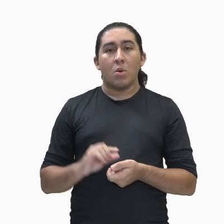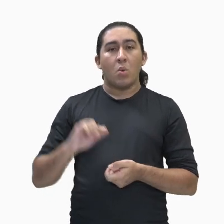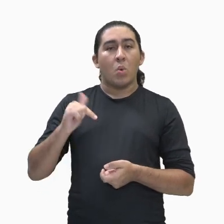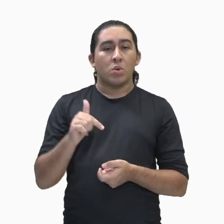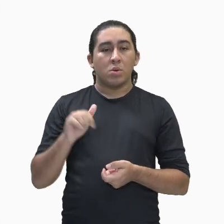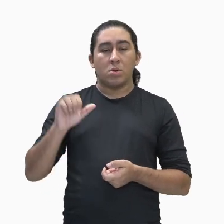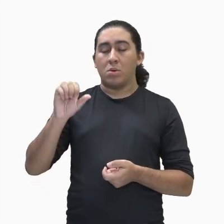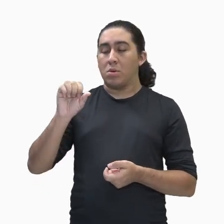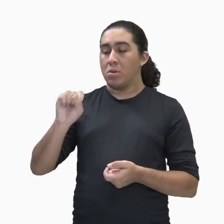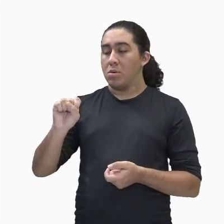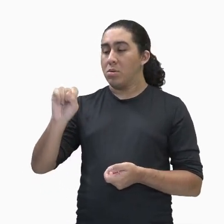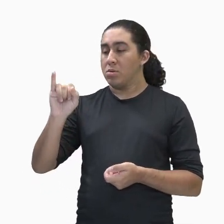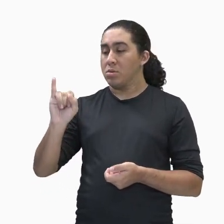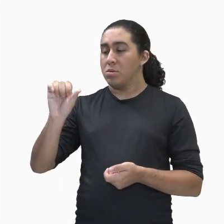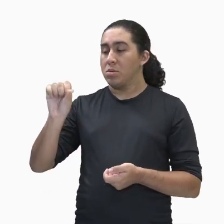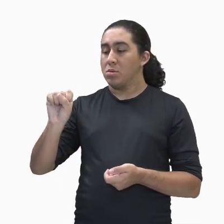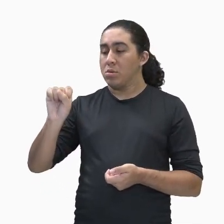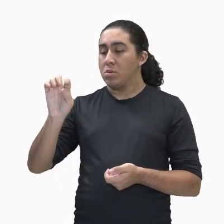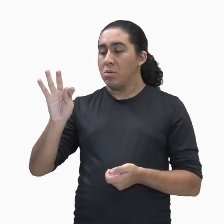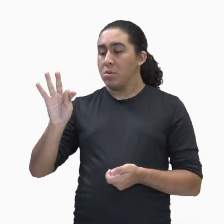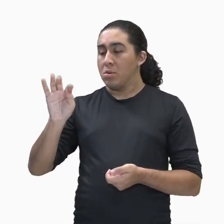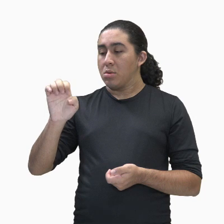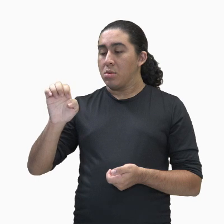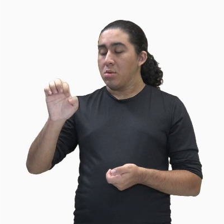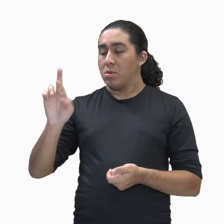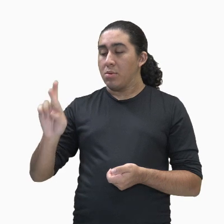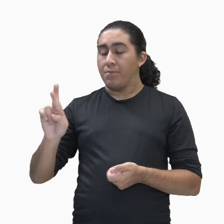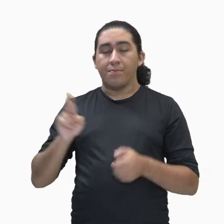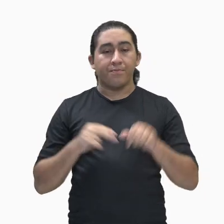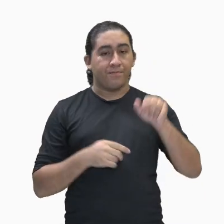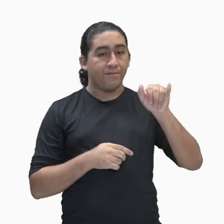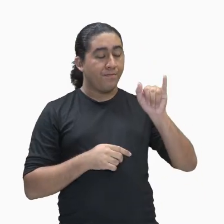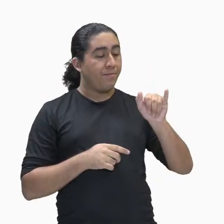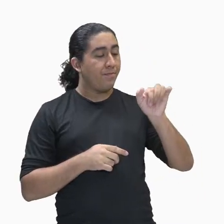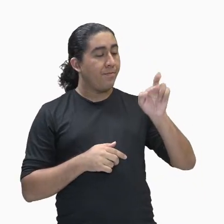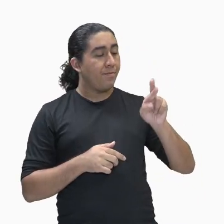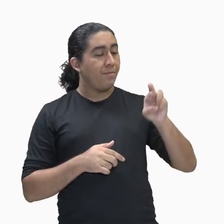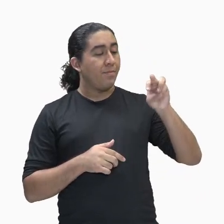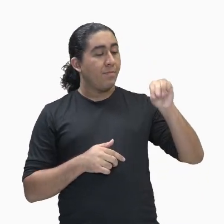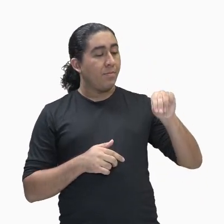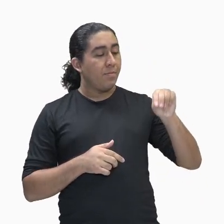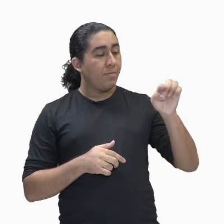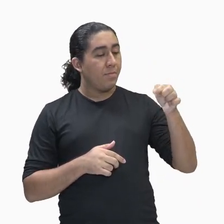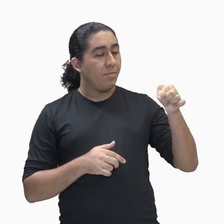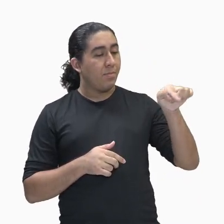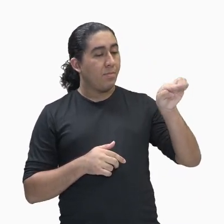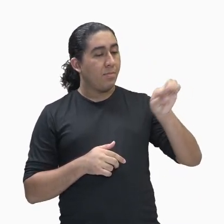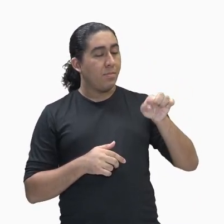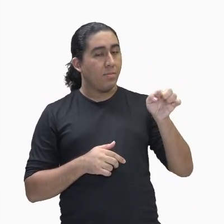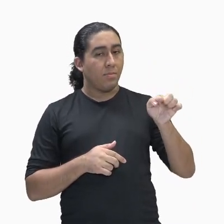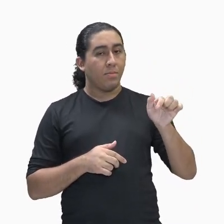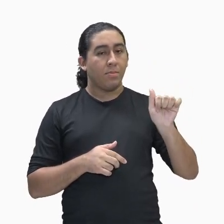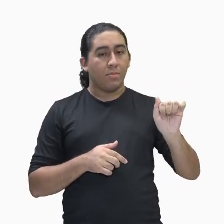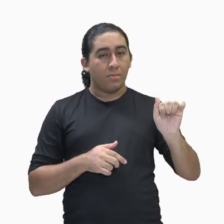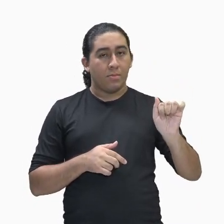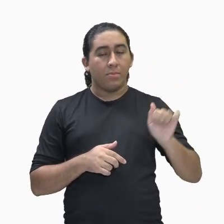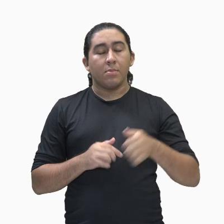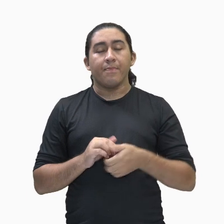Husband. Husband. Agora, a palavra esposa em inglês é a palavra